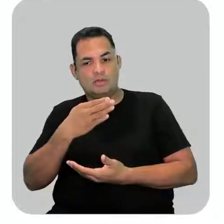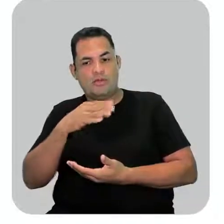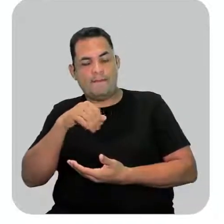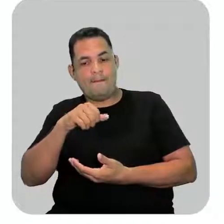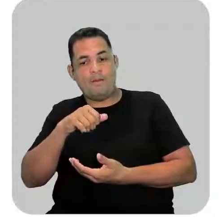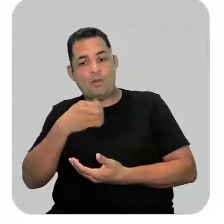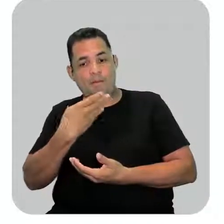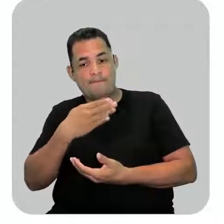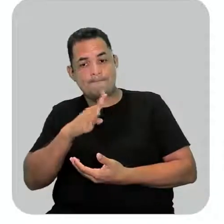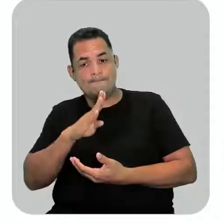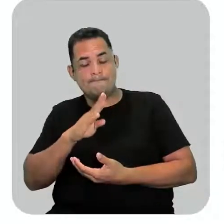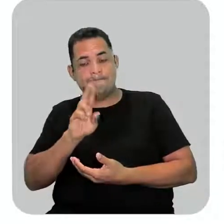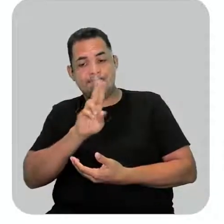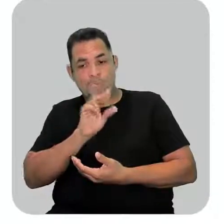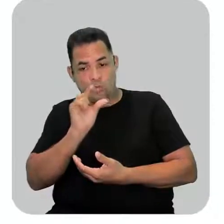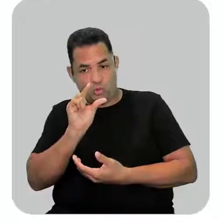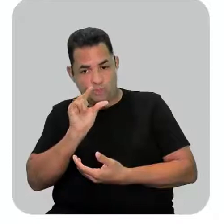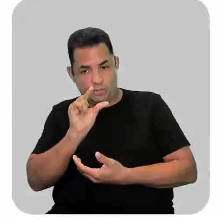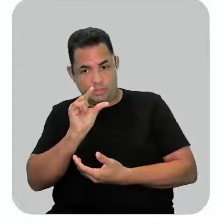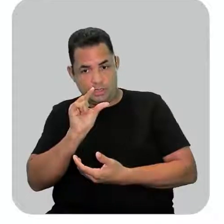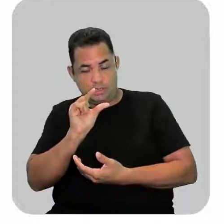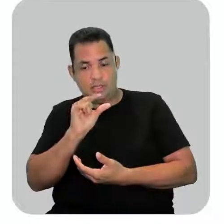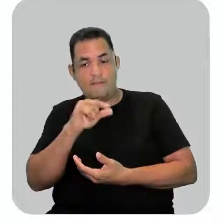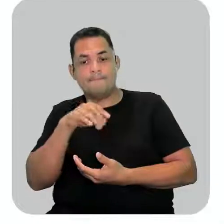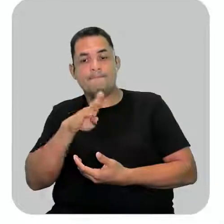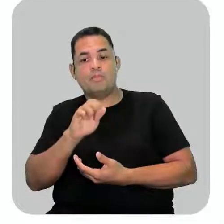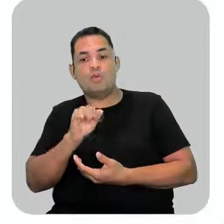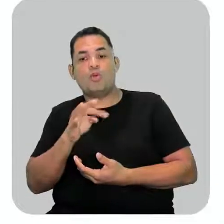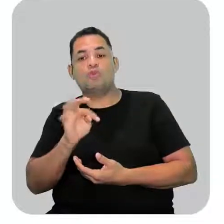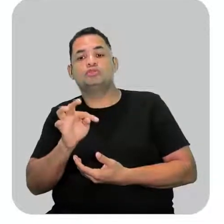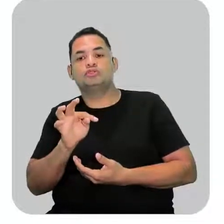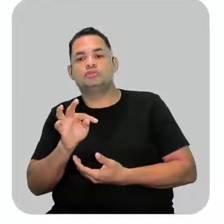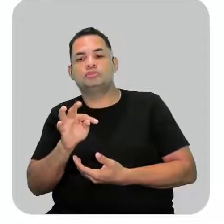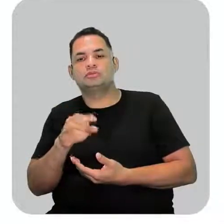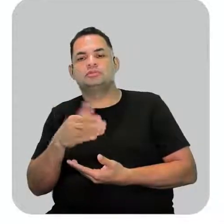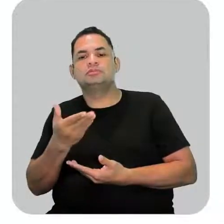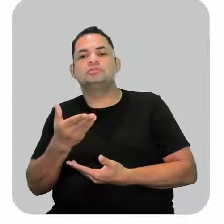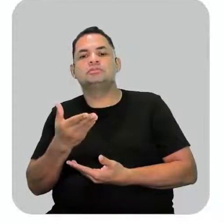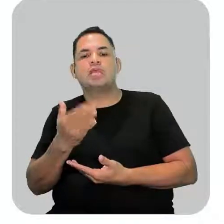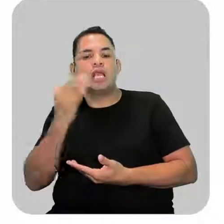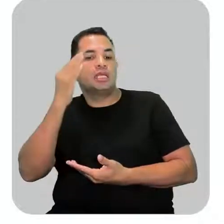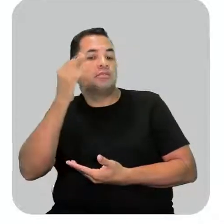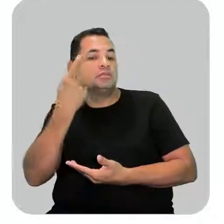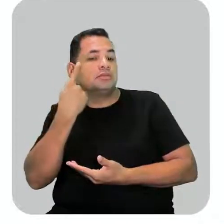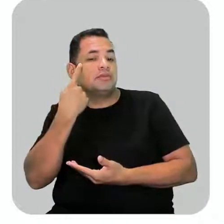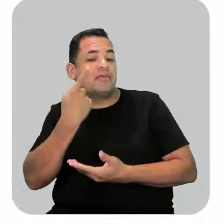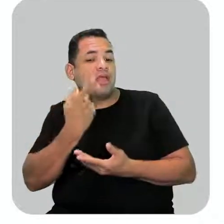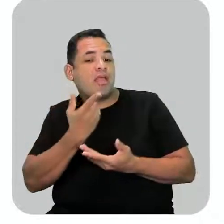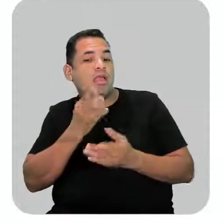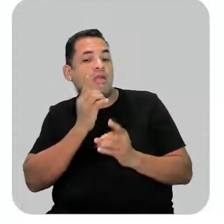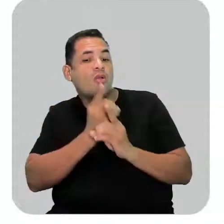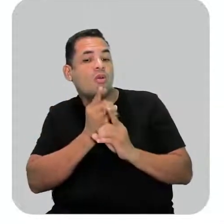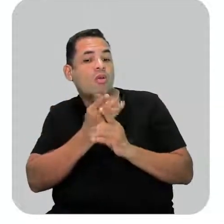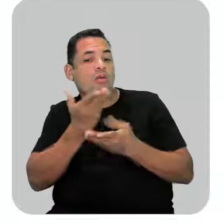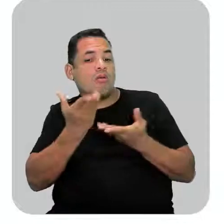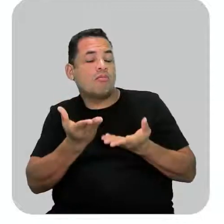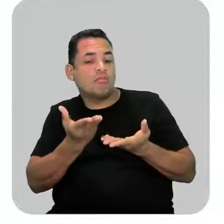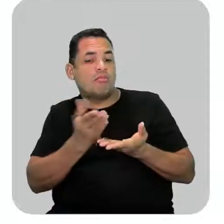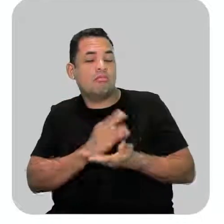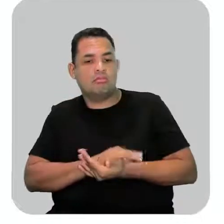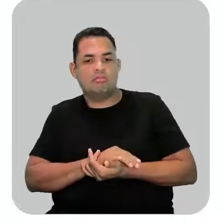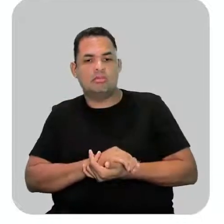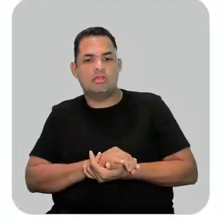certo? Quando a gente tem ligação dupla, tem que dizer aonde ela está, né? Entre o